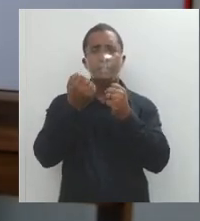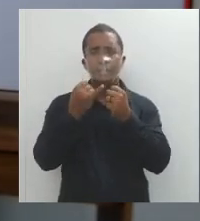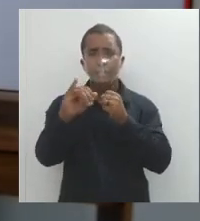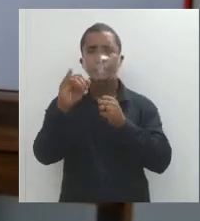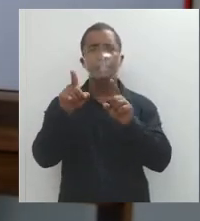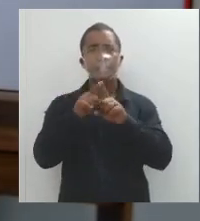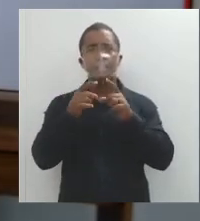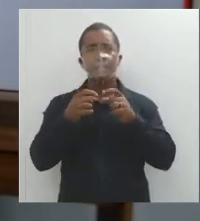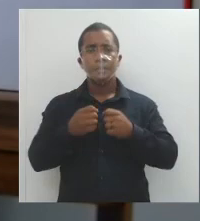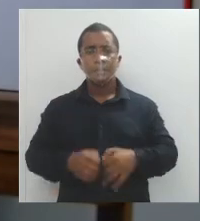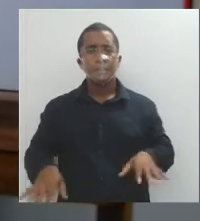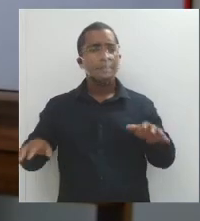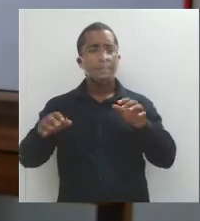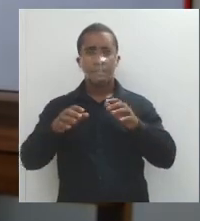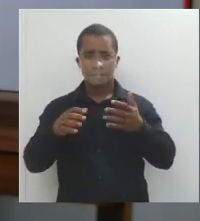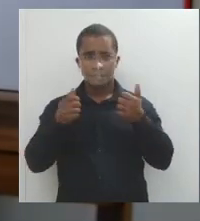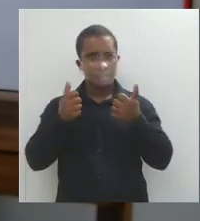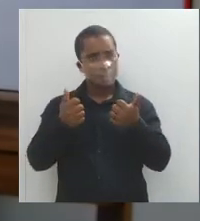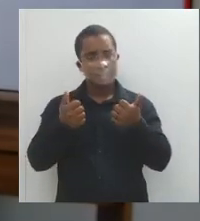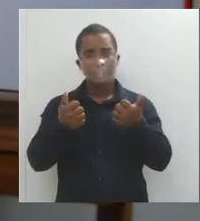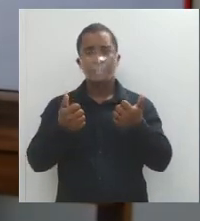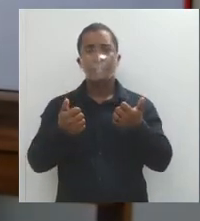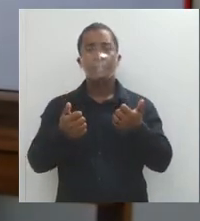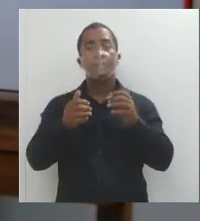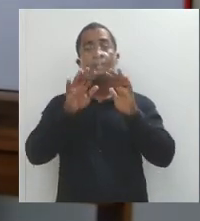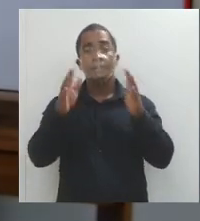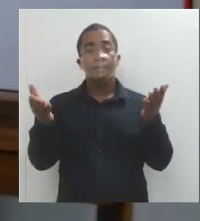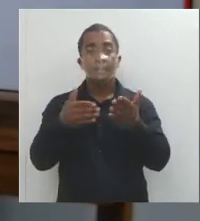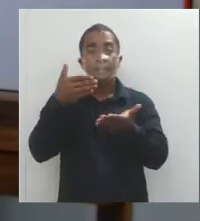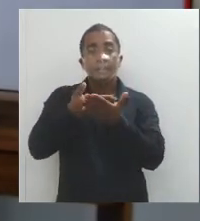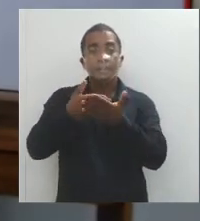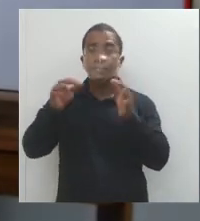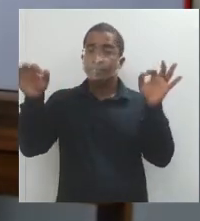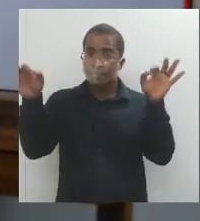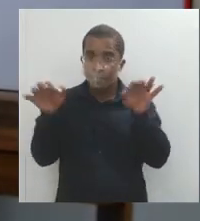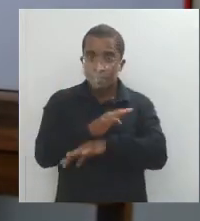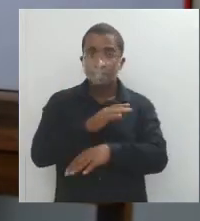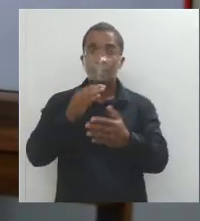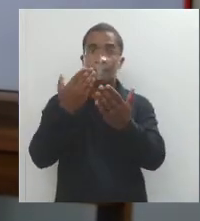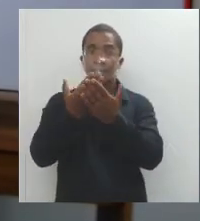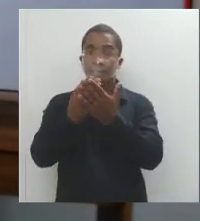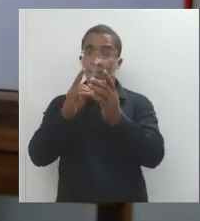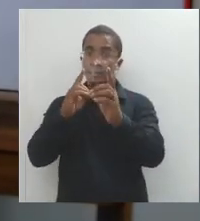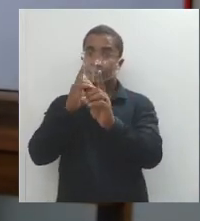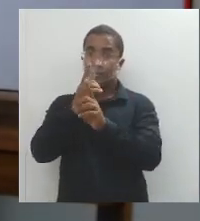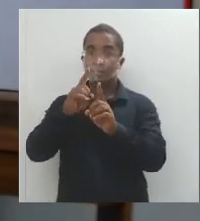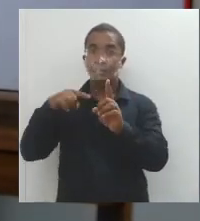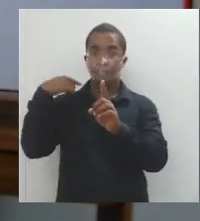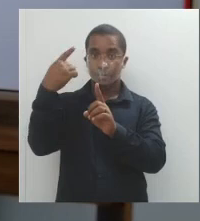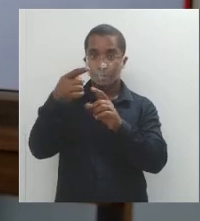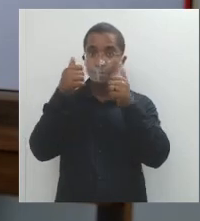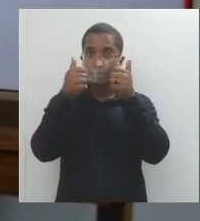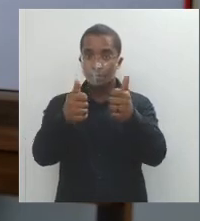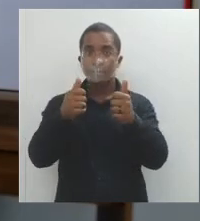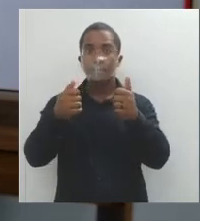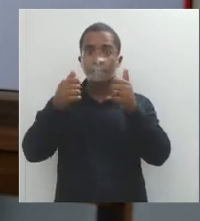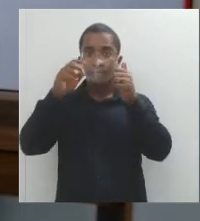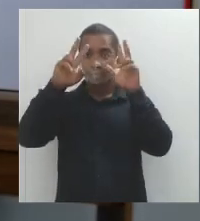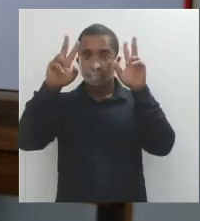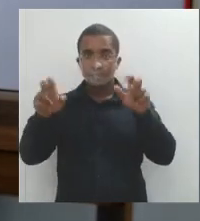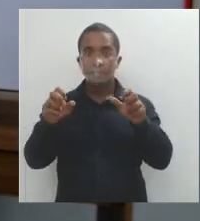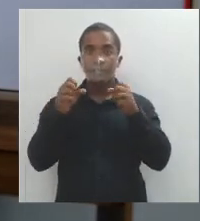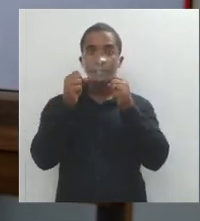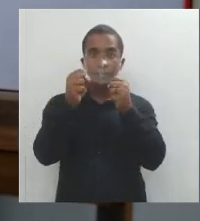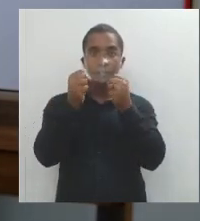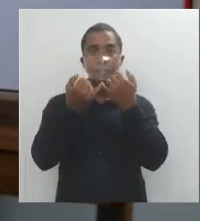Beleza, meus amigos? Então encerramos mais uma aula e vamos nos encontrar na próxima aula para a gente trabalhar com potência ainda e